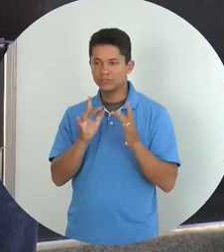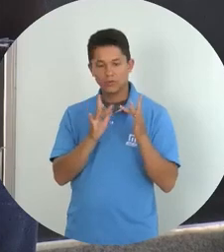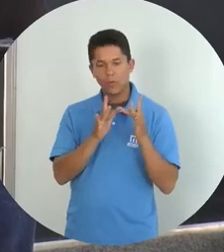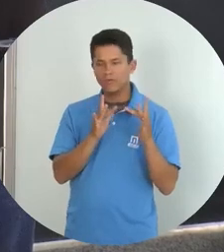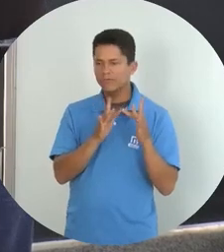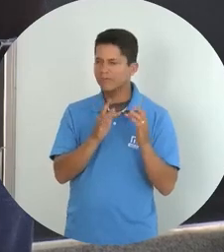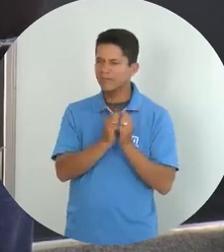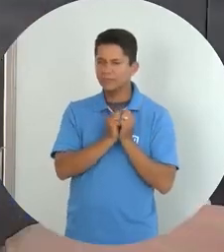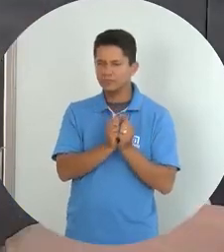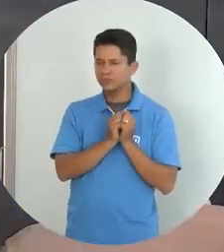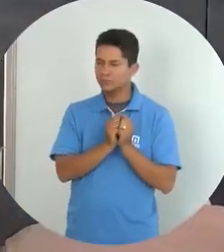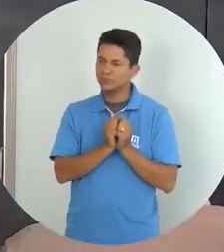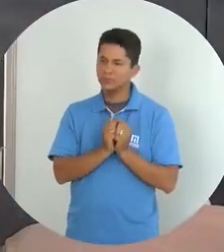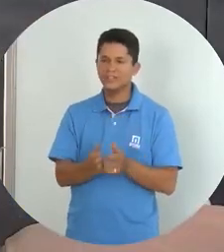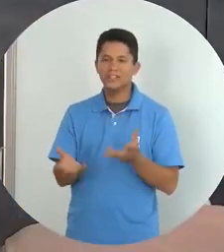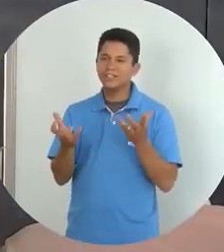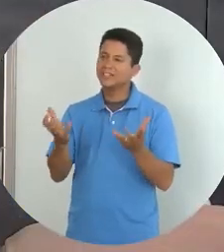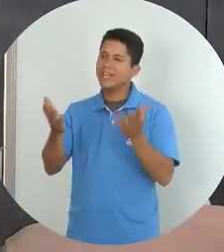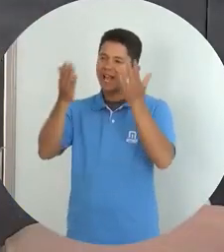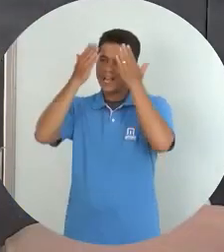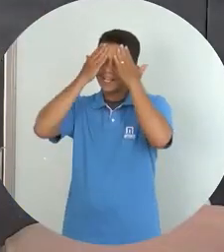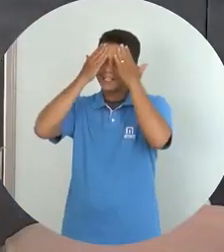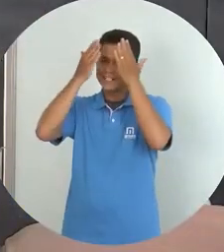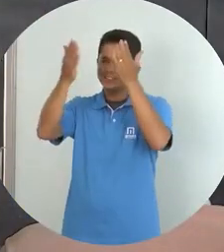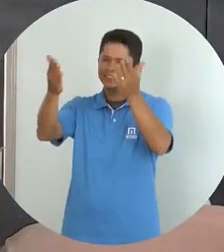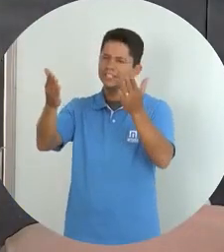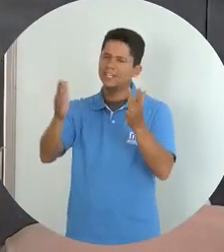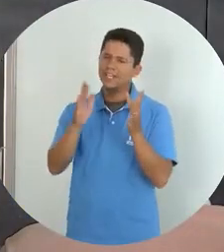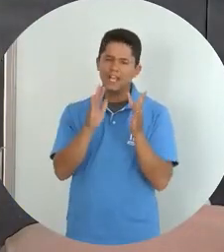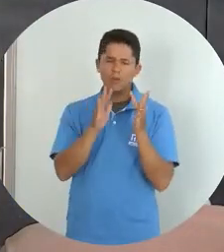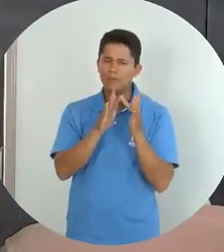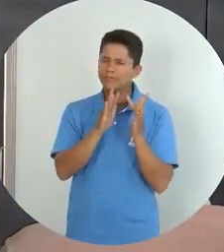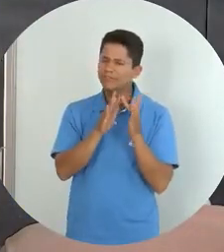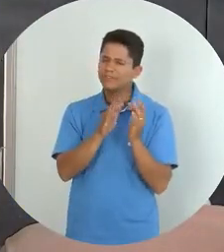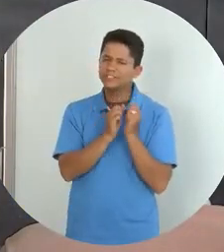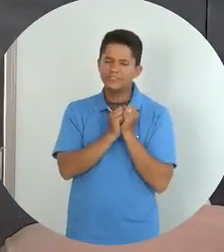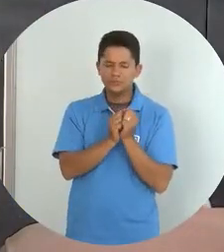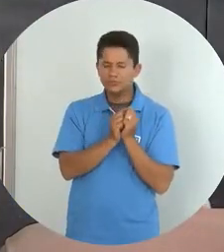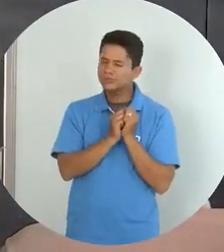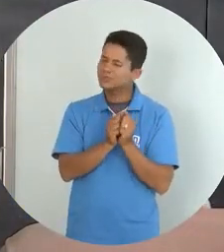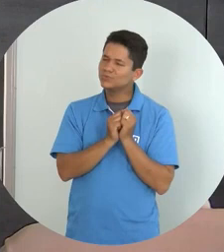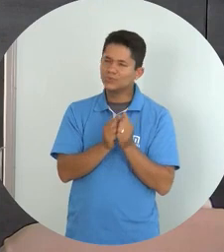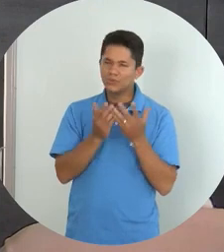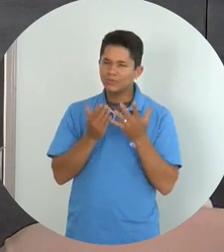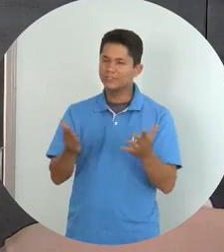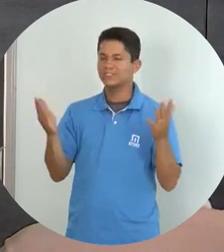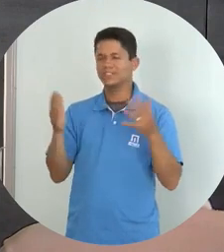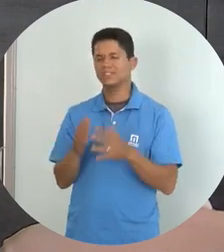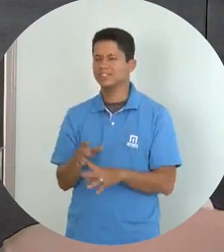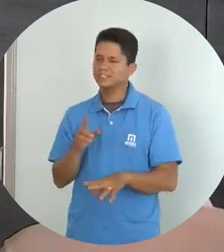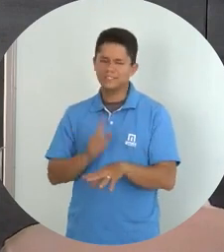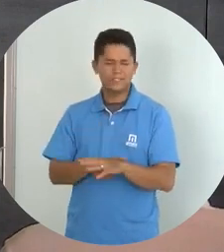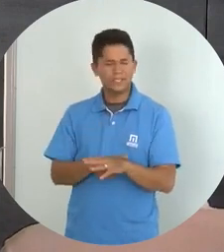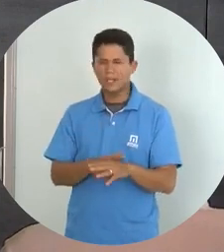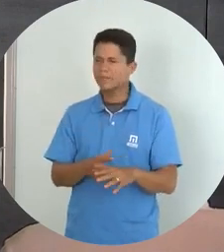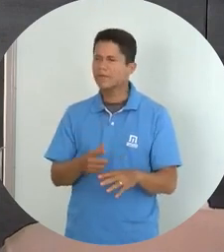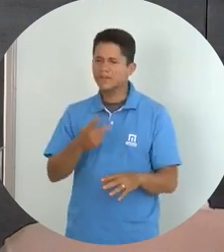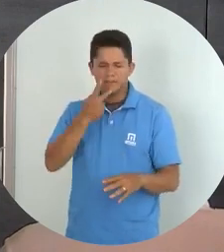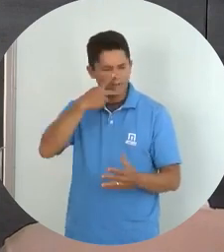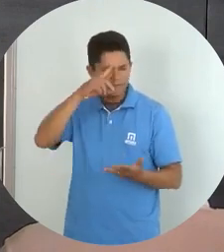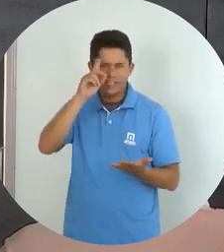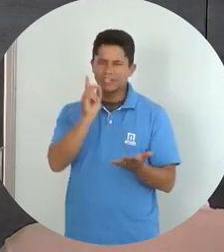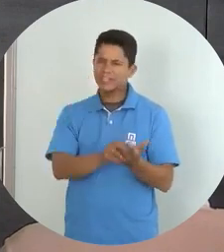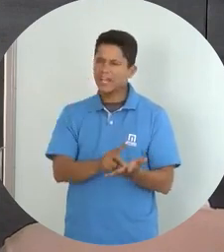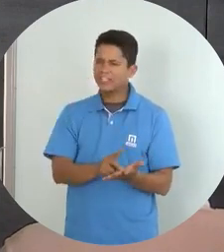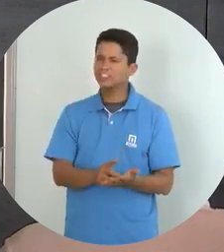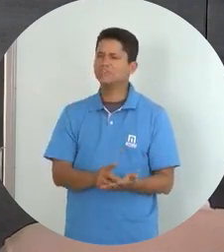queria aqui agradecer esse tempo todo de convivência que nós tivemos com vocês, uma convivência franca,